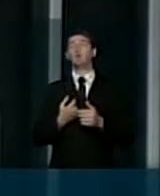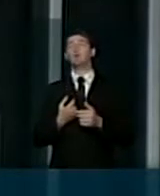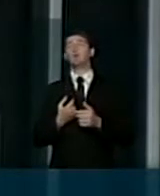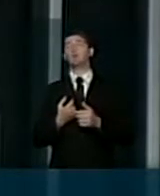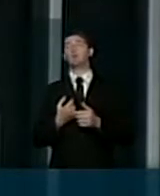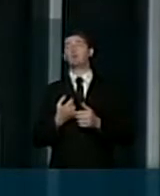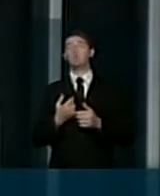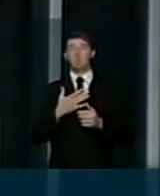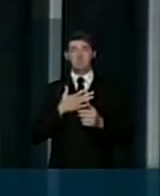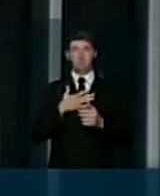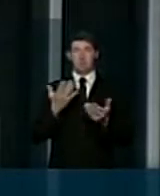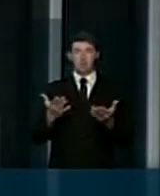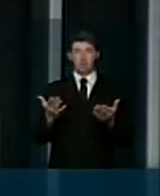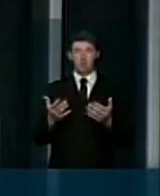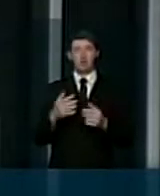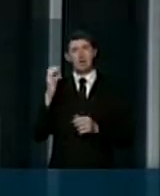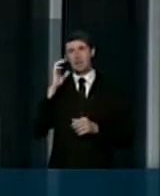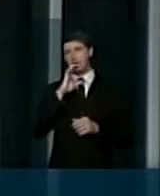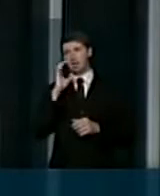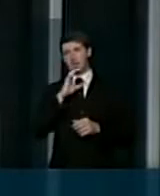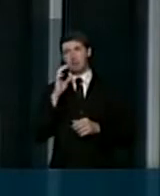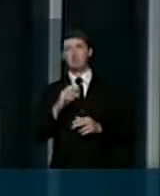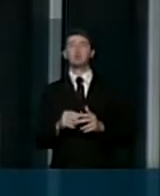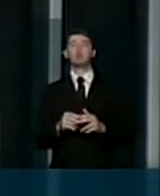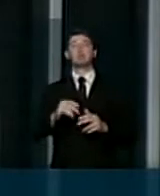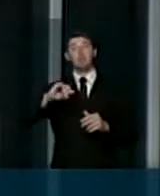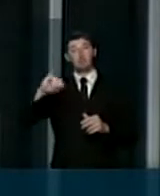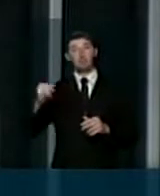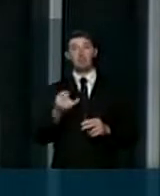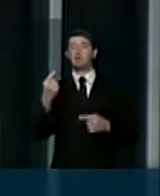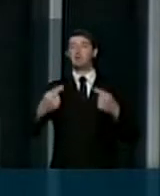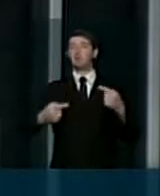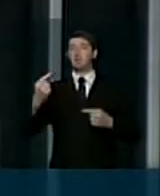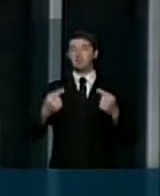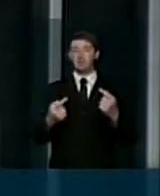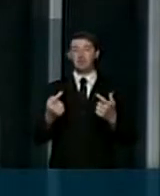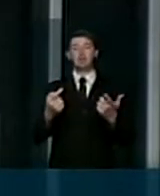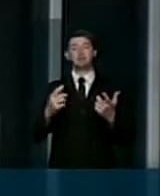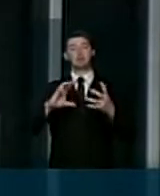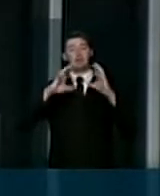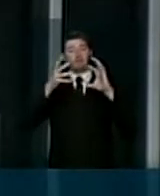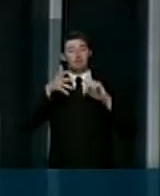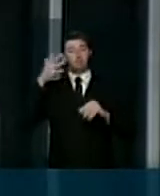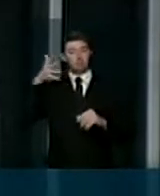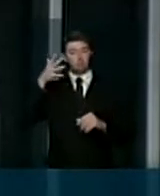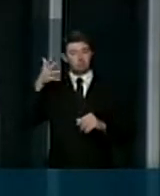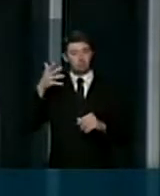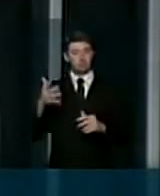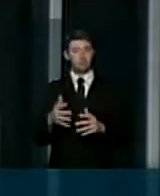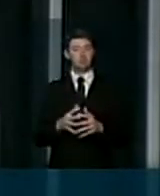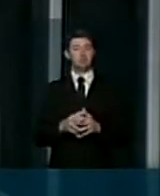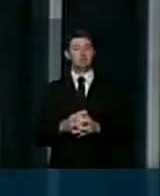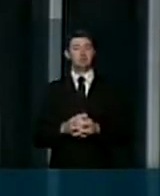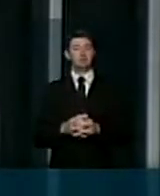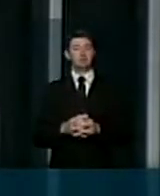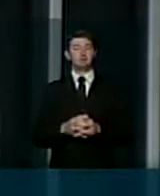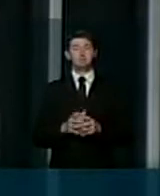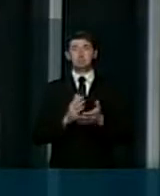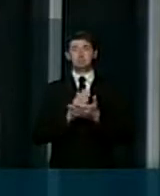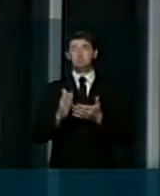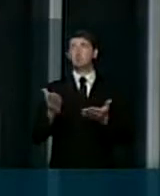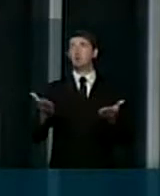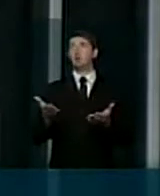essa minha fala muito rapidamente para aproveitar o debate da reforma política que se estabeleceu